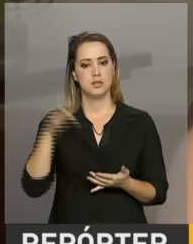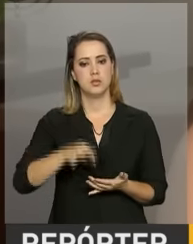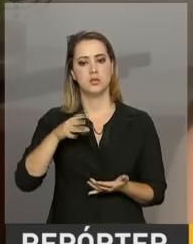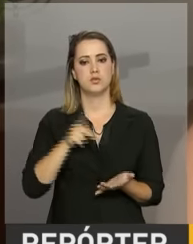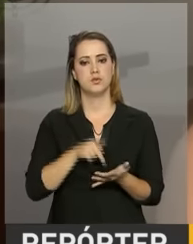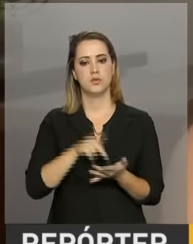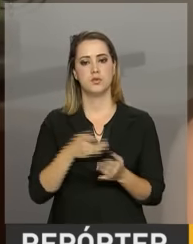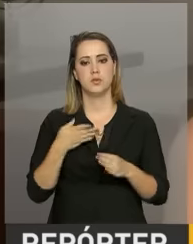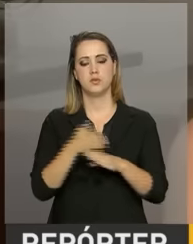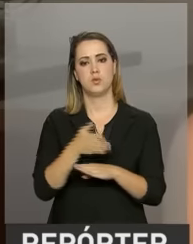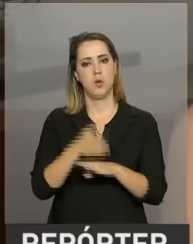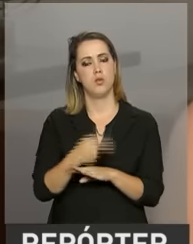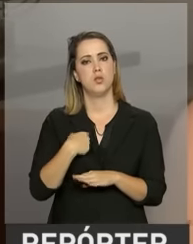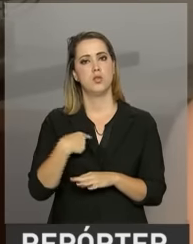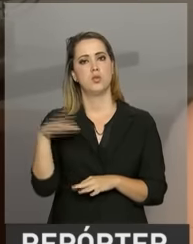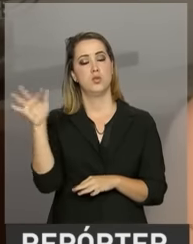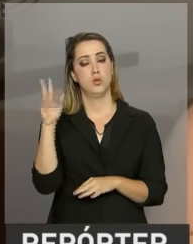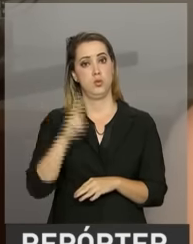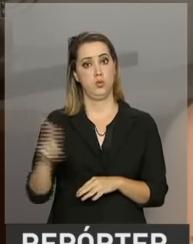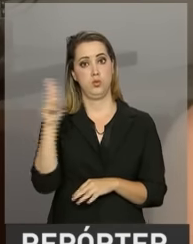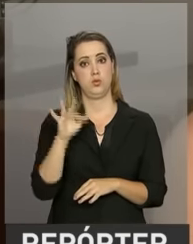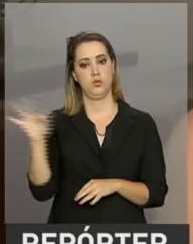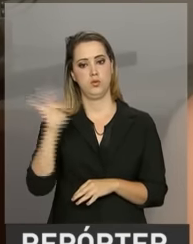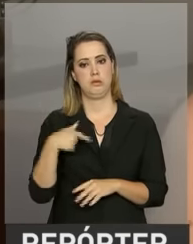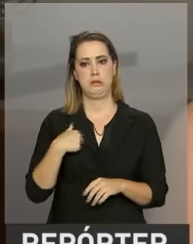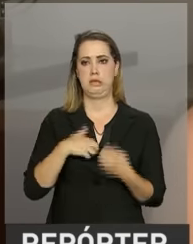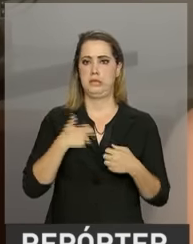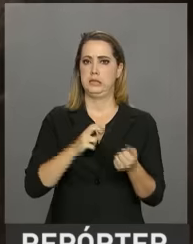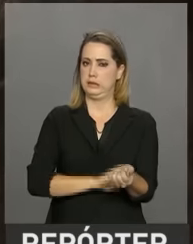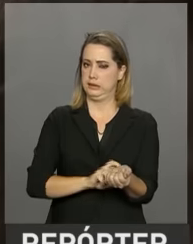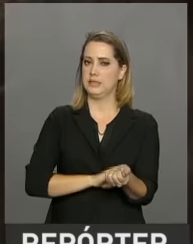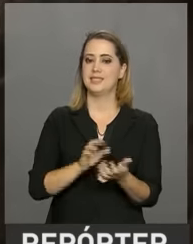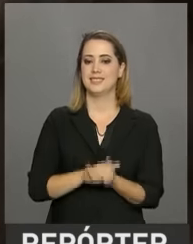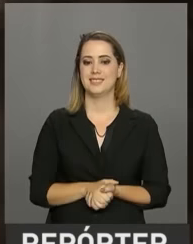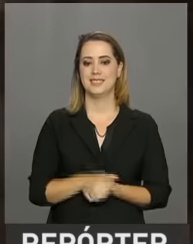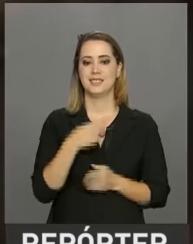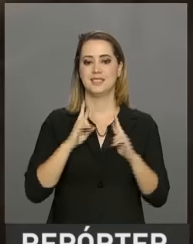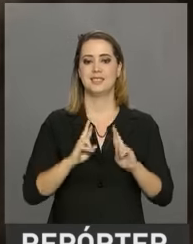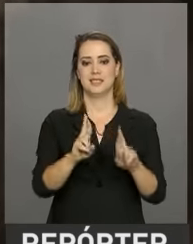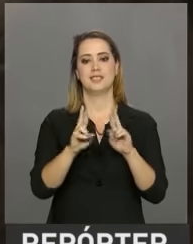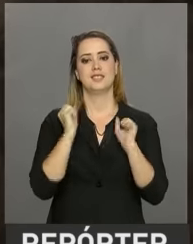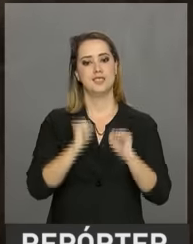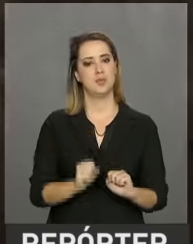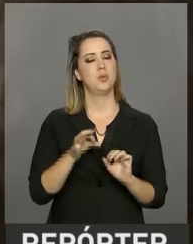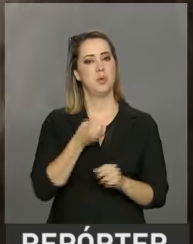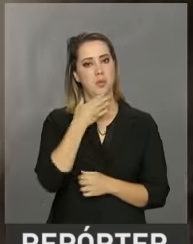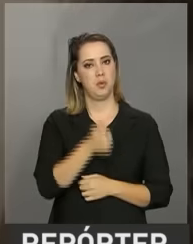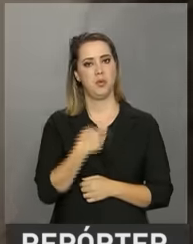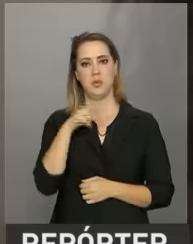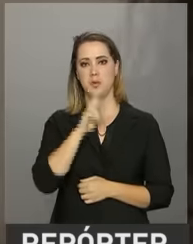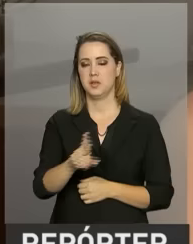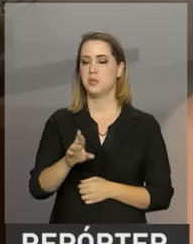que pode me botar dentro de uma universidade eu bateu o nervosismo um pouquinho a espera valeu a pena e o resultado não